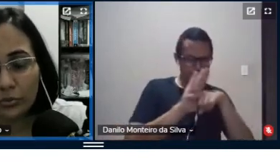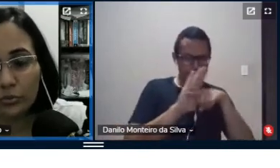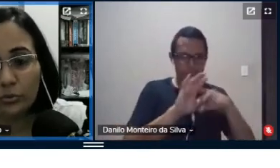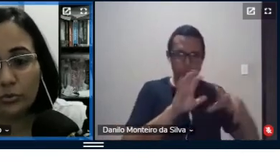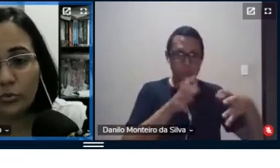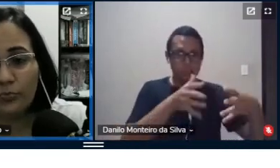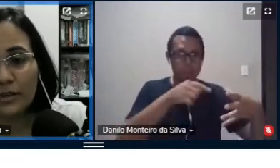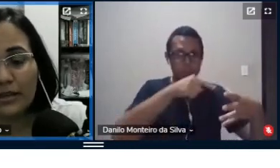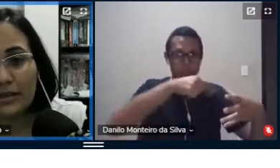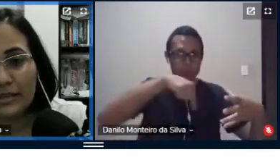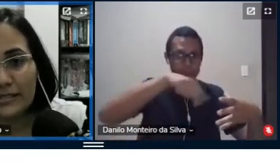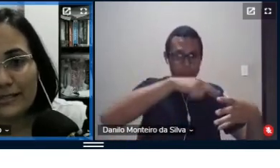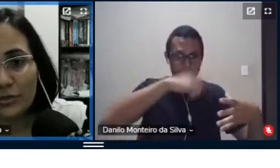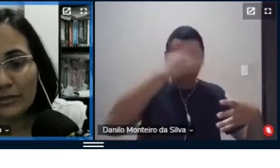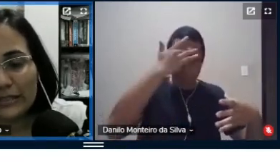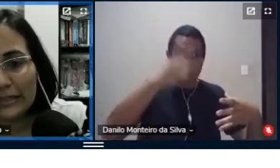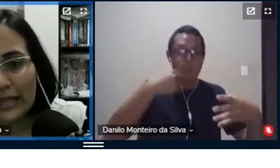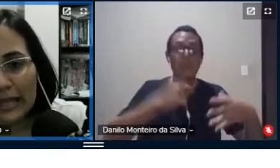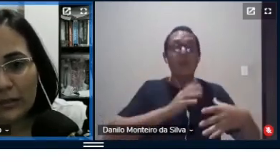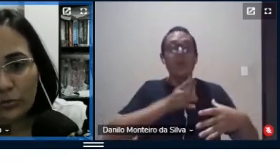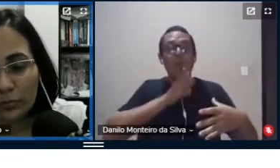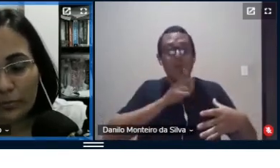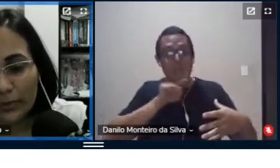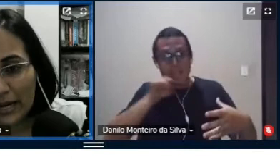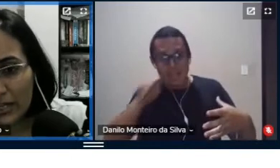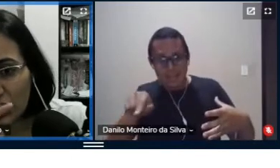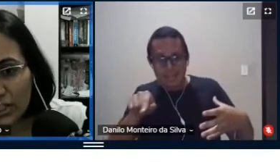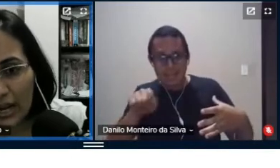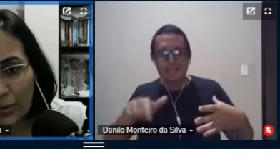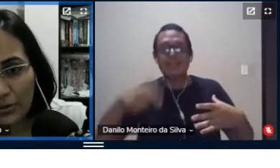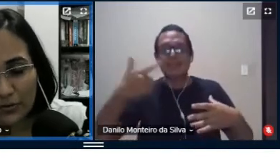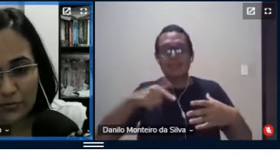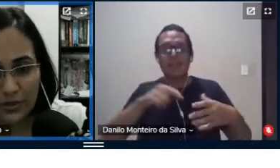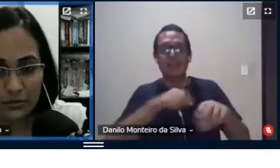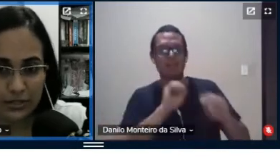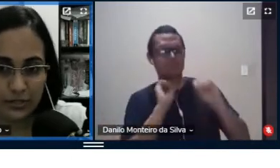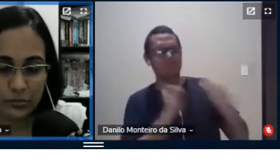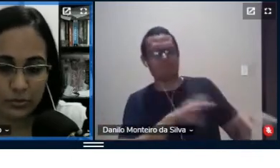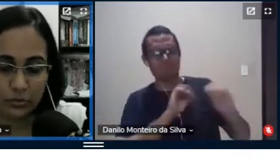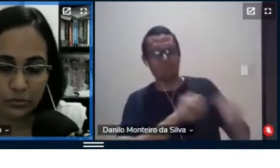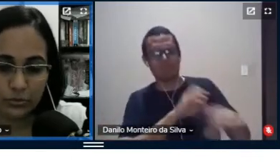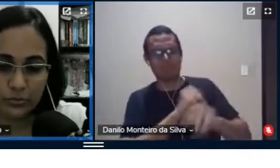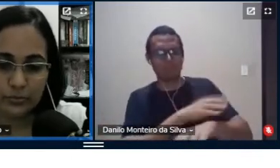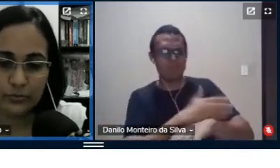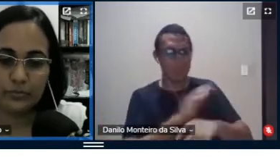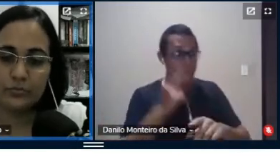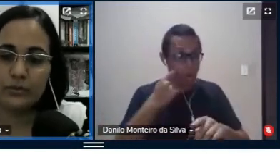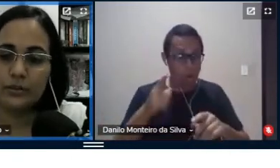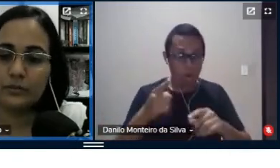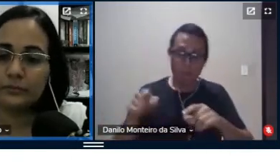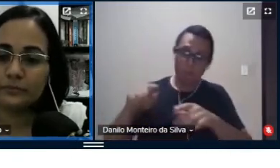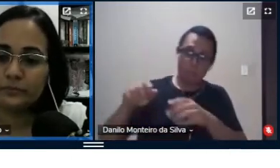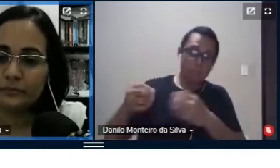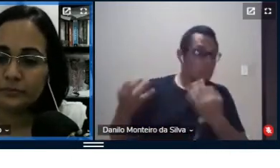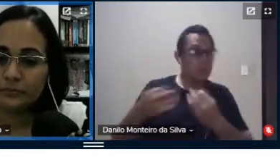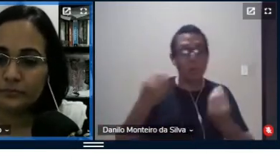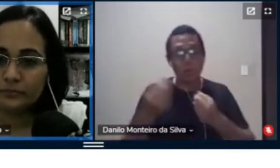conheçam o produto e estejam treinados para achar o defeito naquele produto,